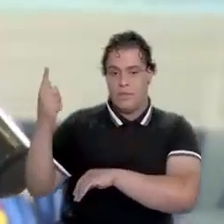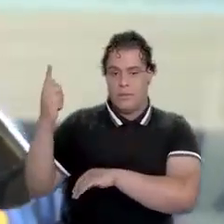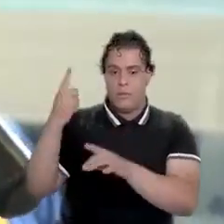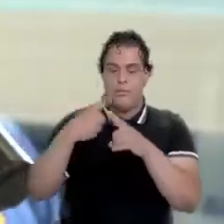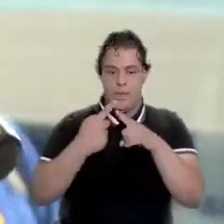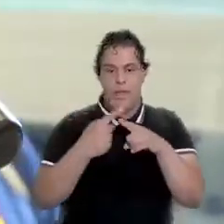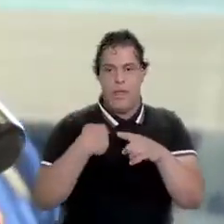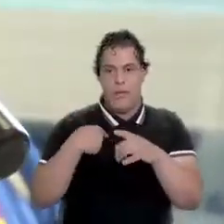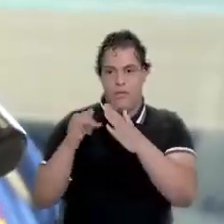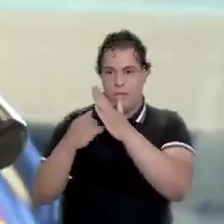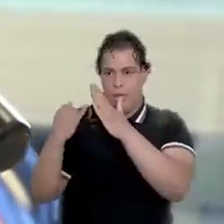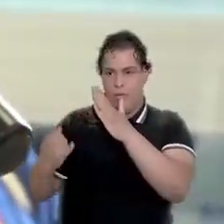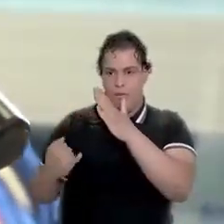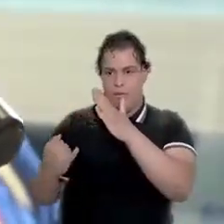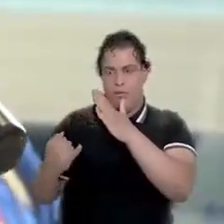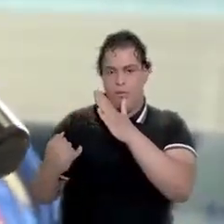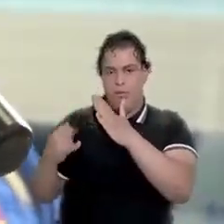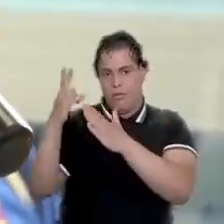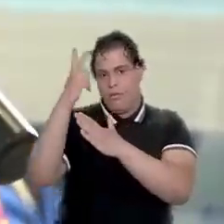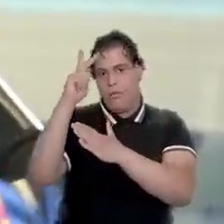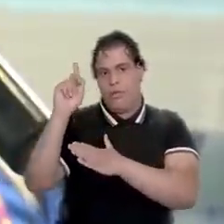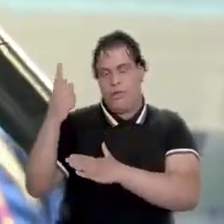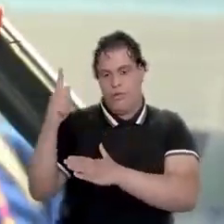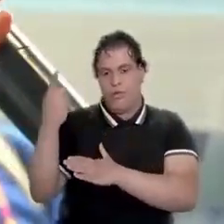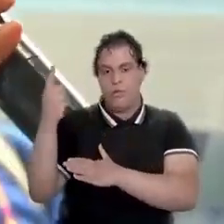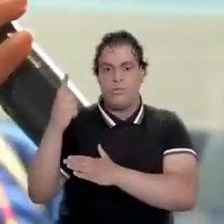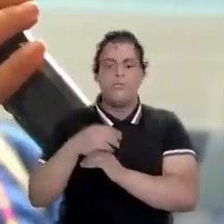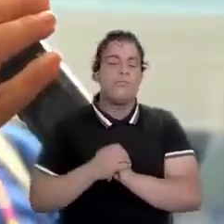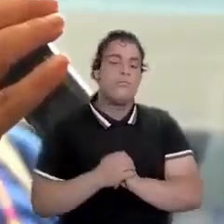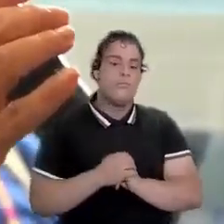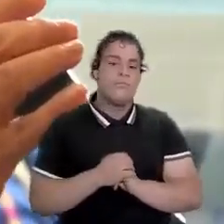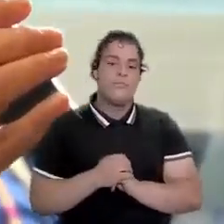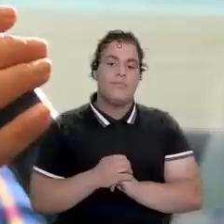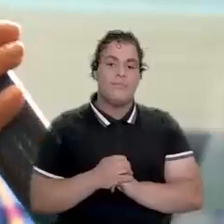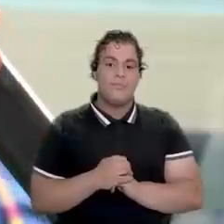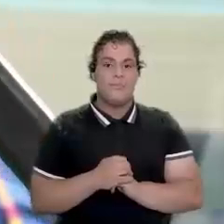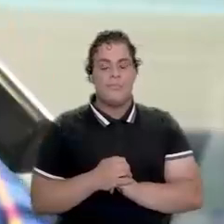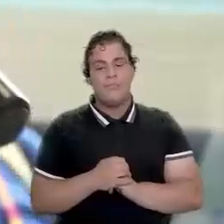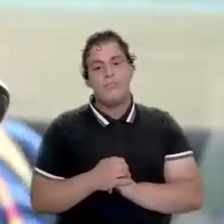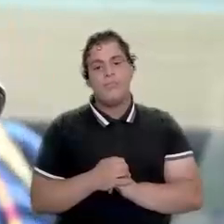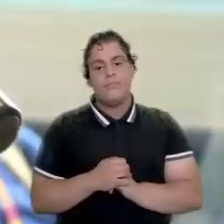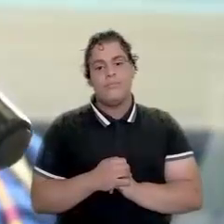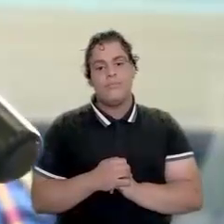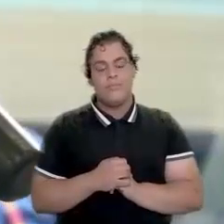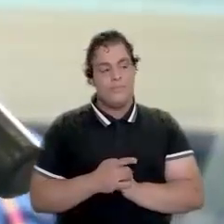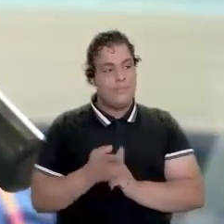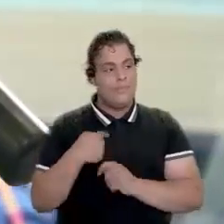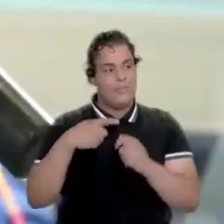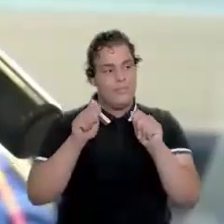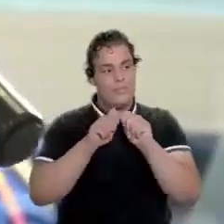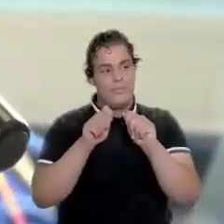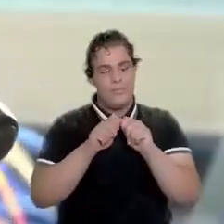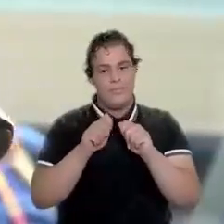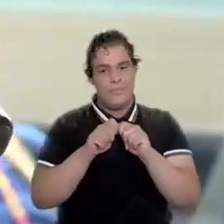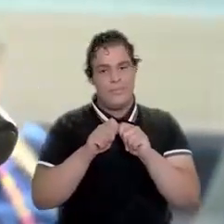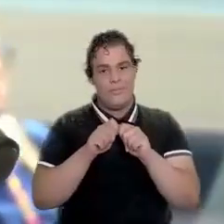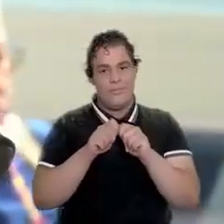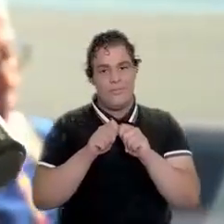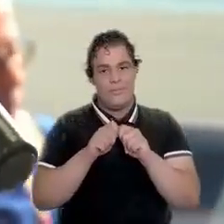Histórico e Geográfico, aí que a diretora pediu que eu desse aula de geografia. Eu fiz